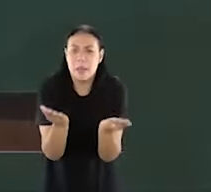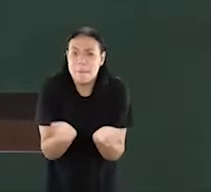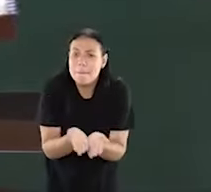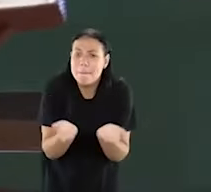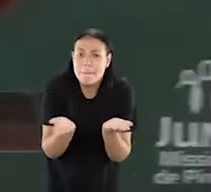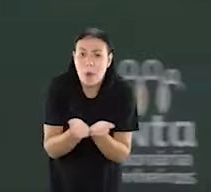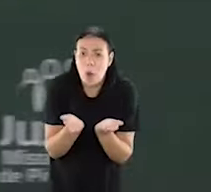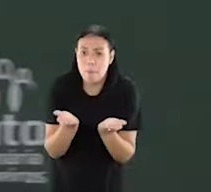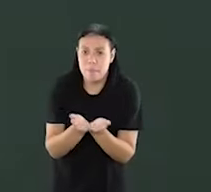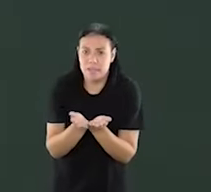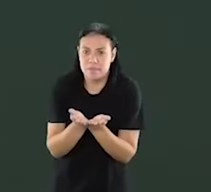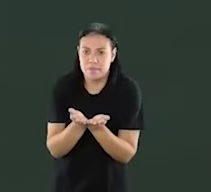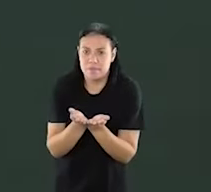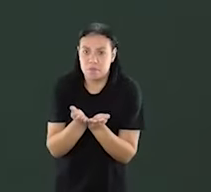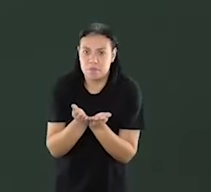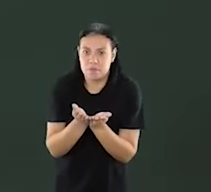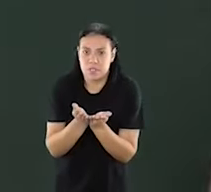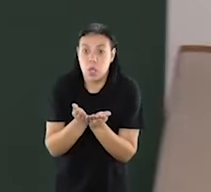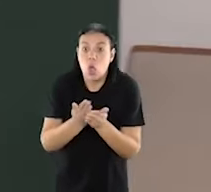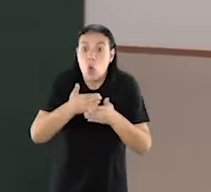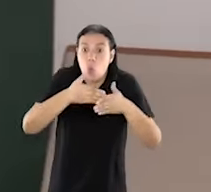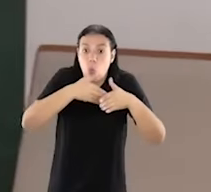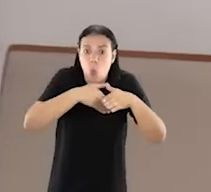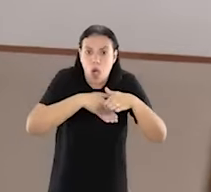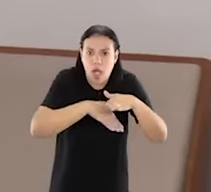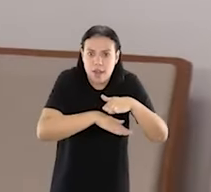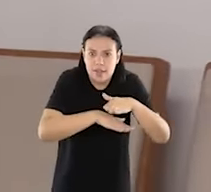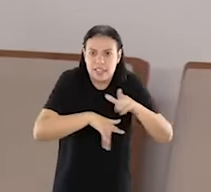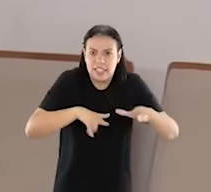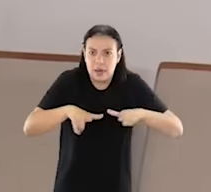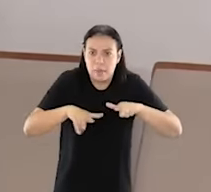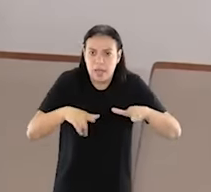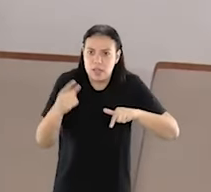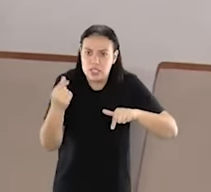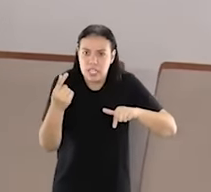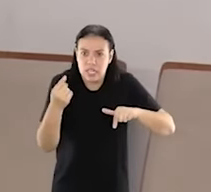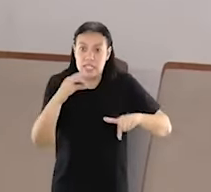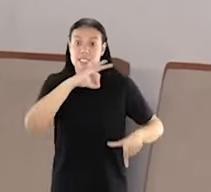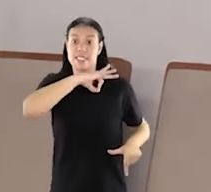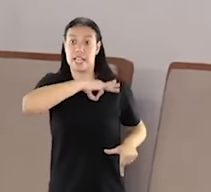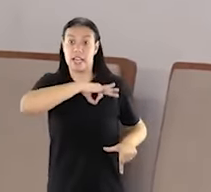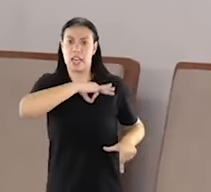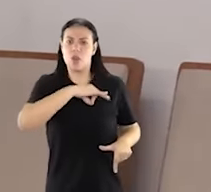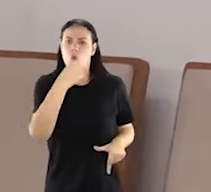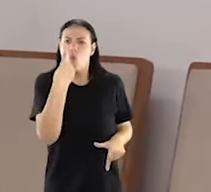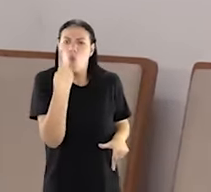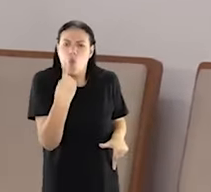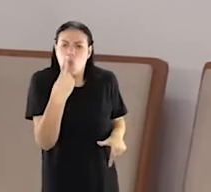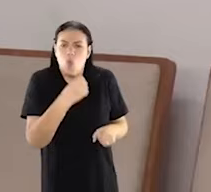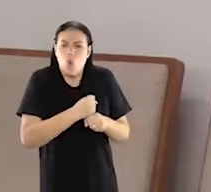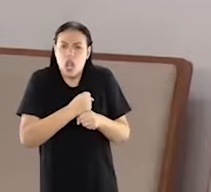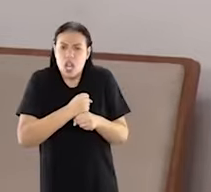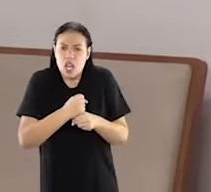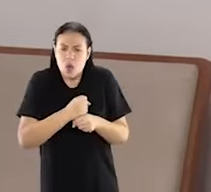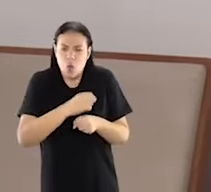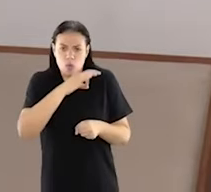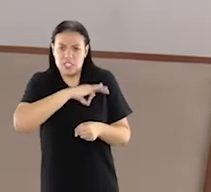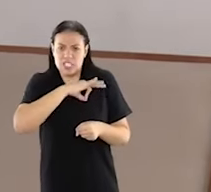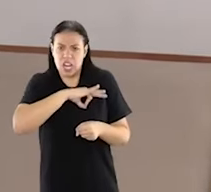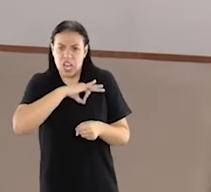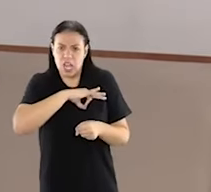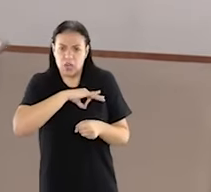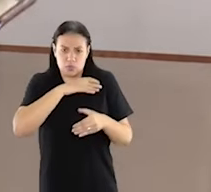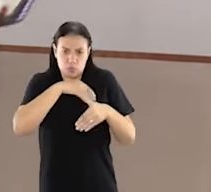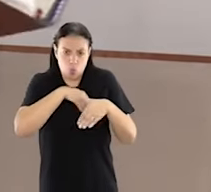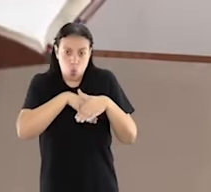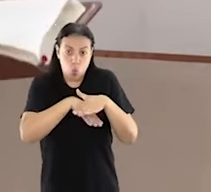pega um ano de economia, de trabalho, para investir num frasco de perfume? Isso não cabe na nossa cultura, isso não